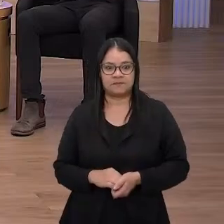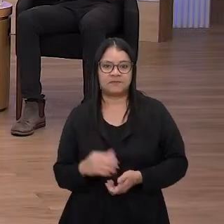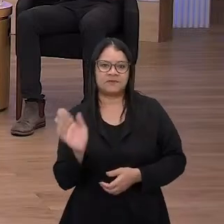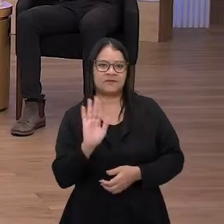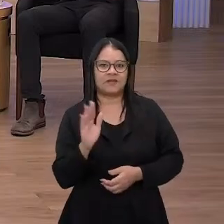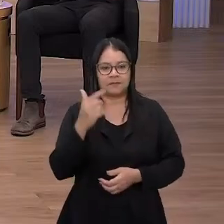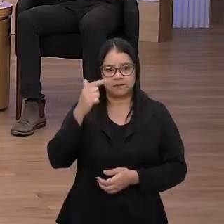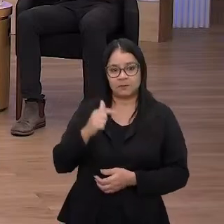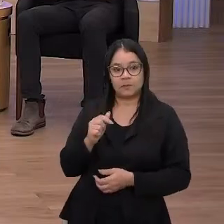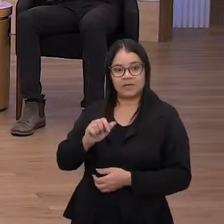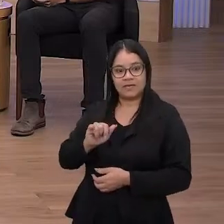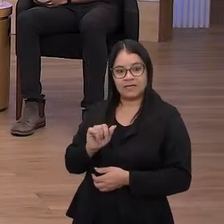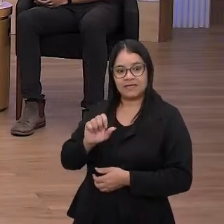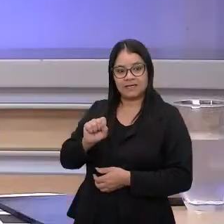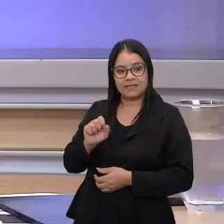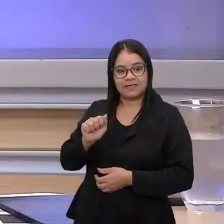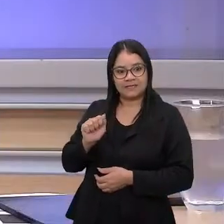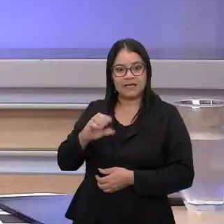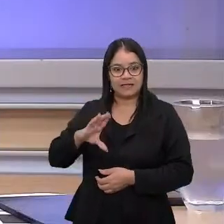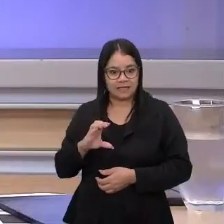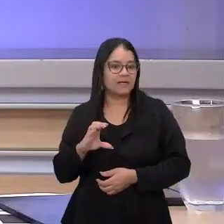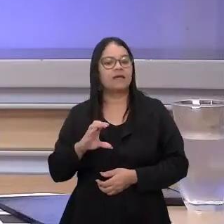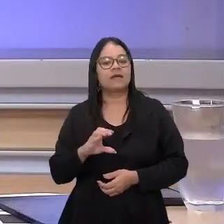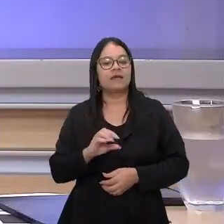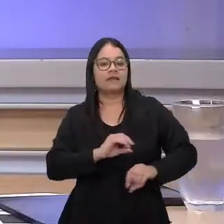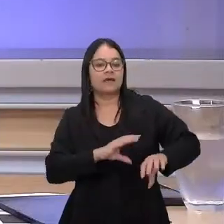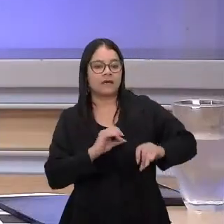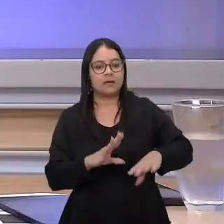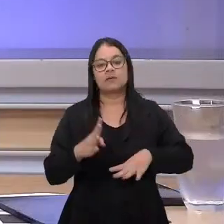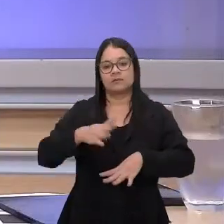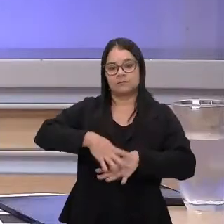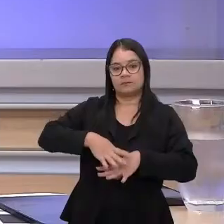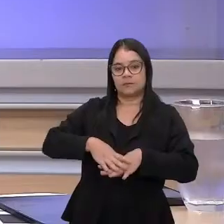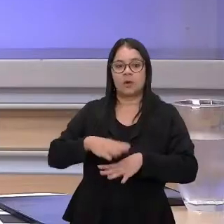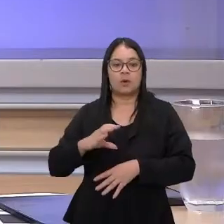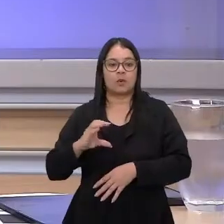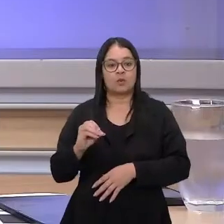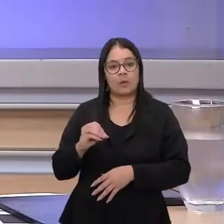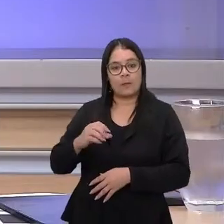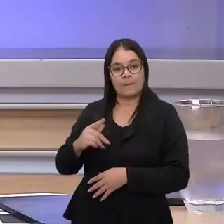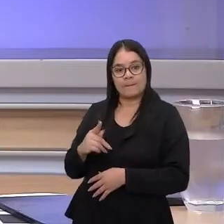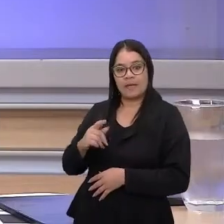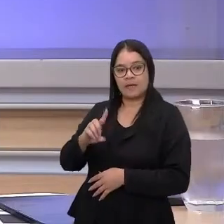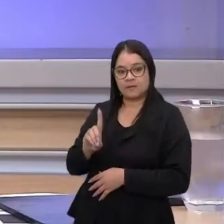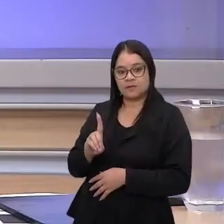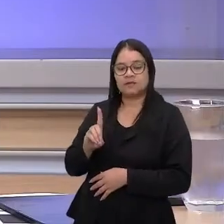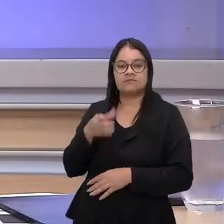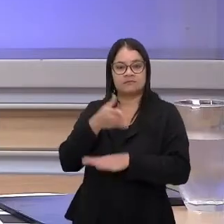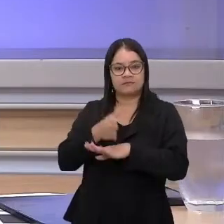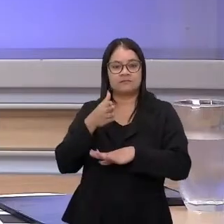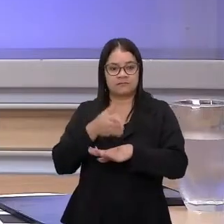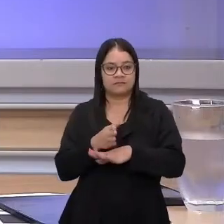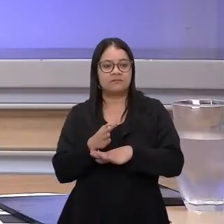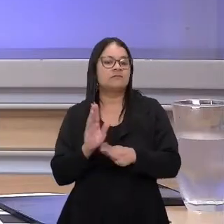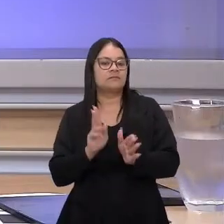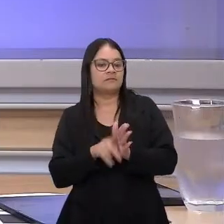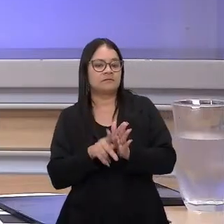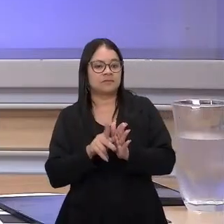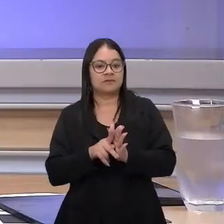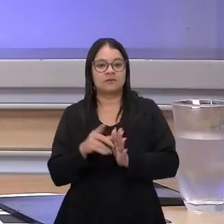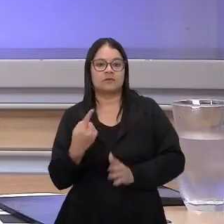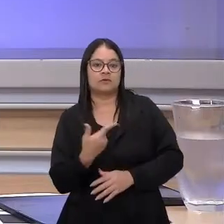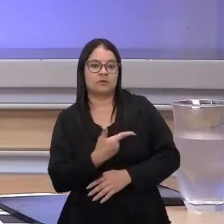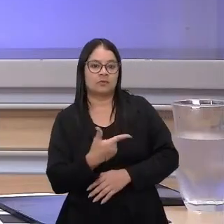Olá, meu nome é Isaac, eu sou técnico curricular da equipe de matemática da COPED, participando aqui do programa desde